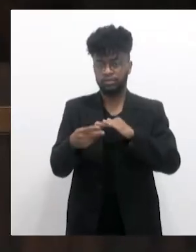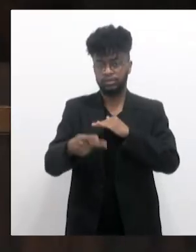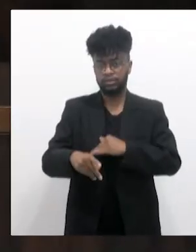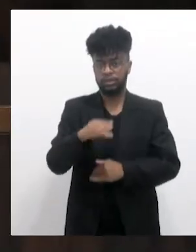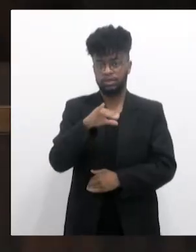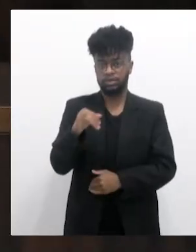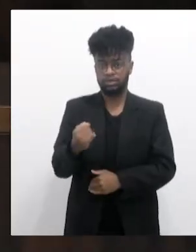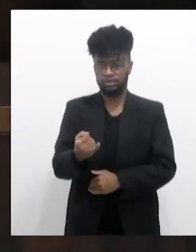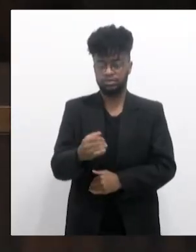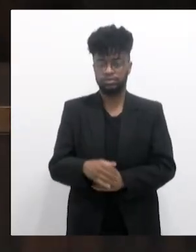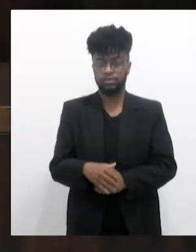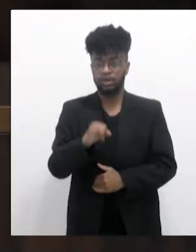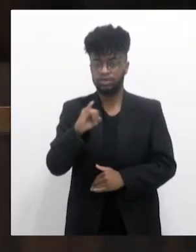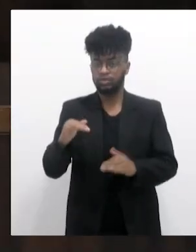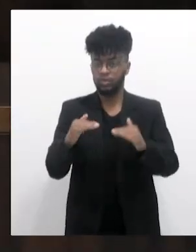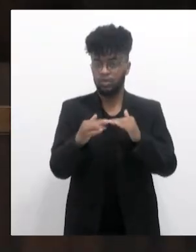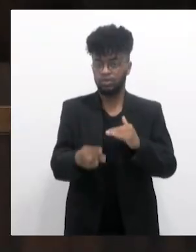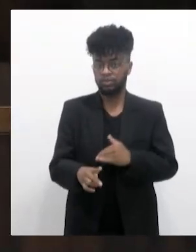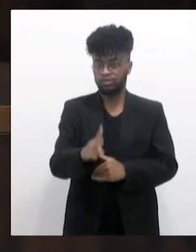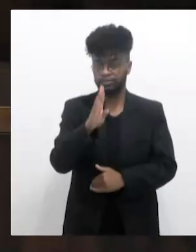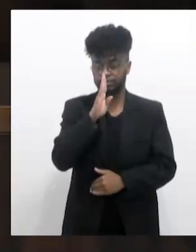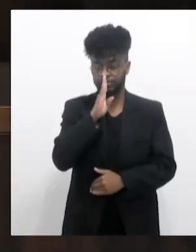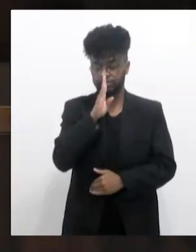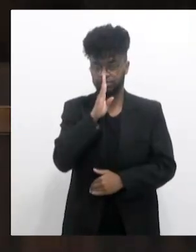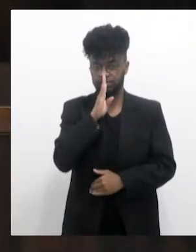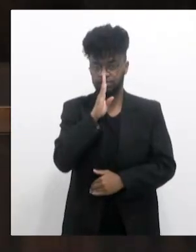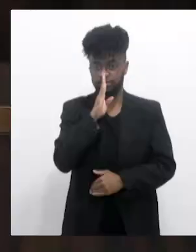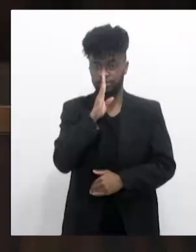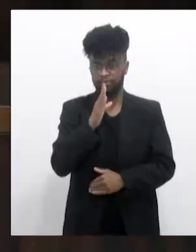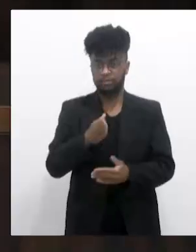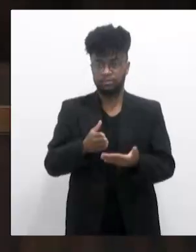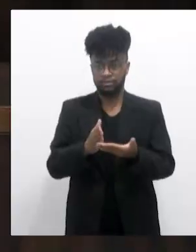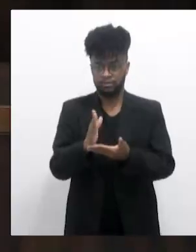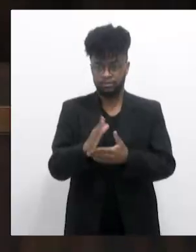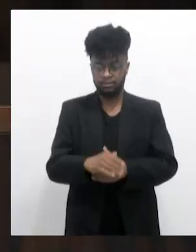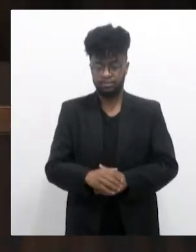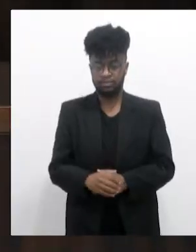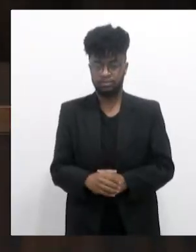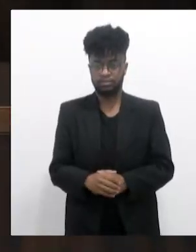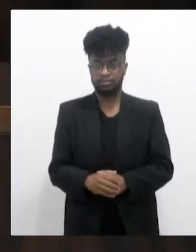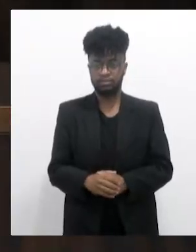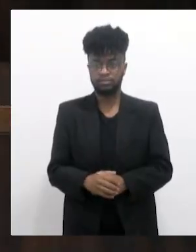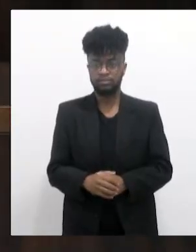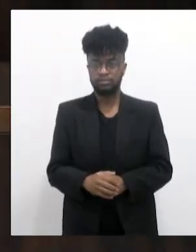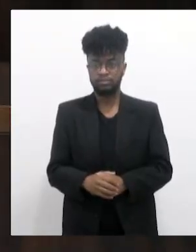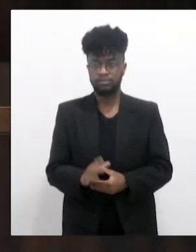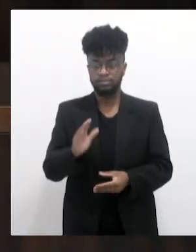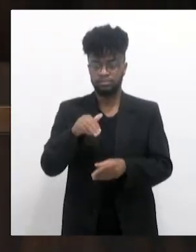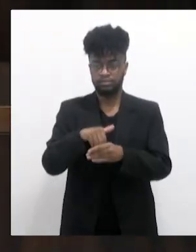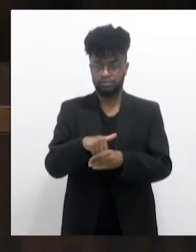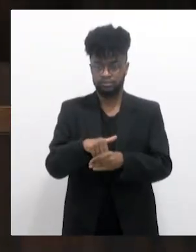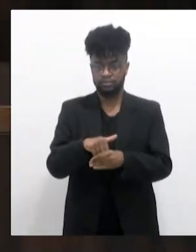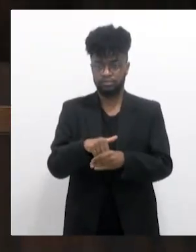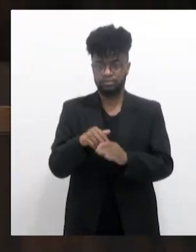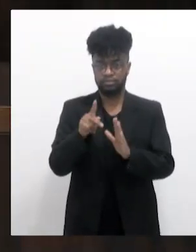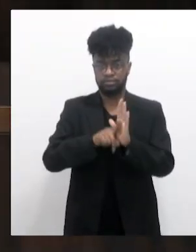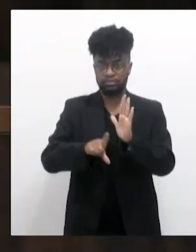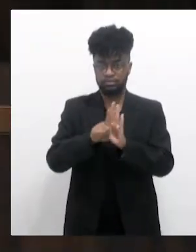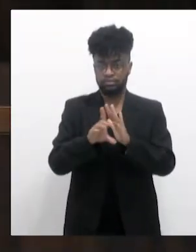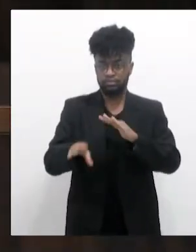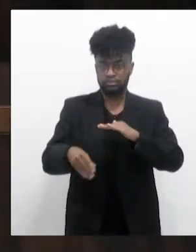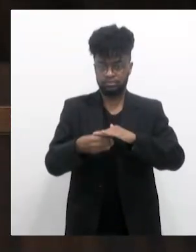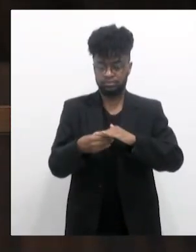CCJ. Os senhores que aprovam, permaneçam como estão. Aprovado. Em votação, o projeto